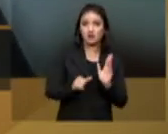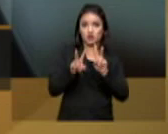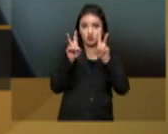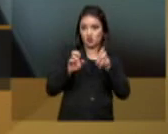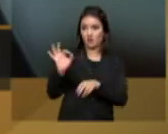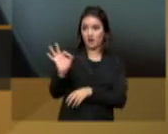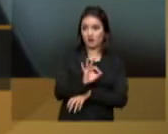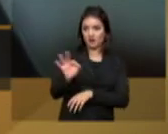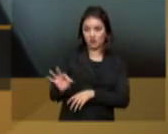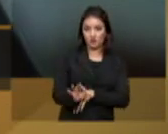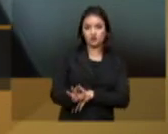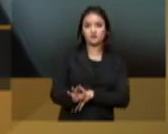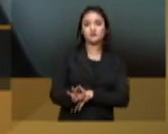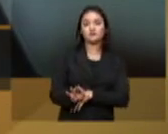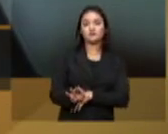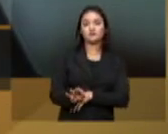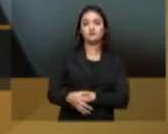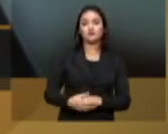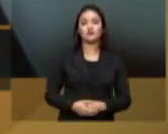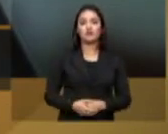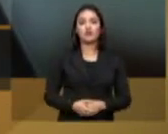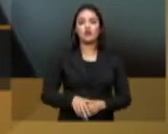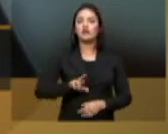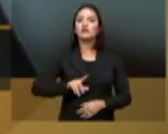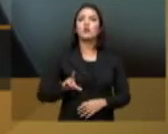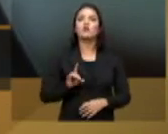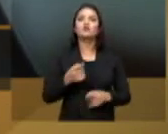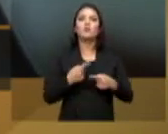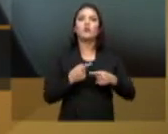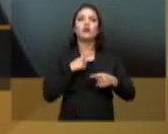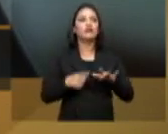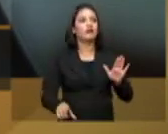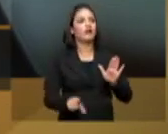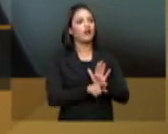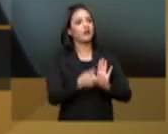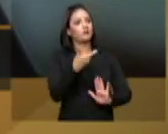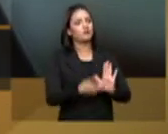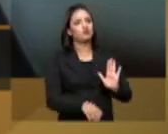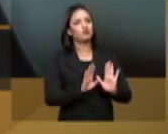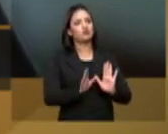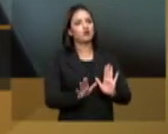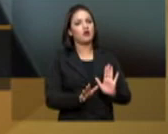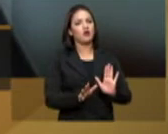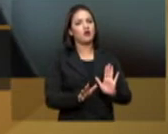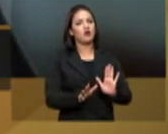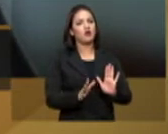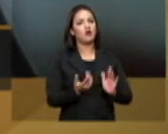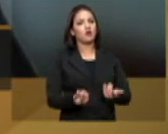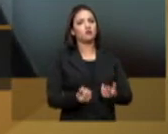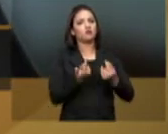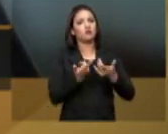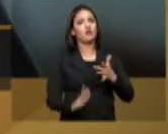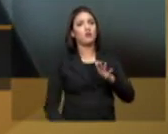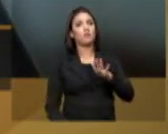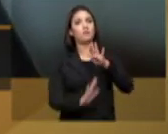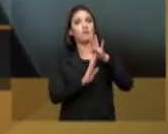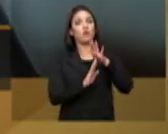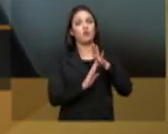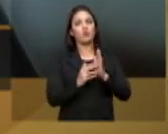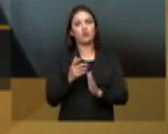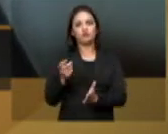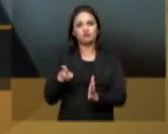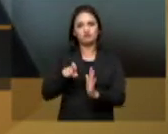de imposto a simples previsão em lei em sentido estrito do valor máximo do tributo. Na